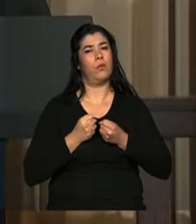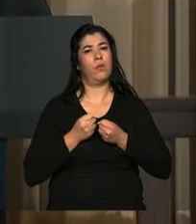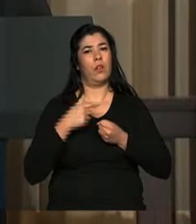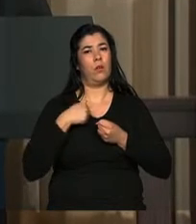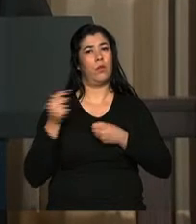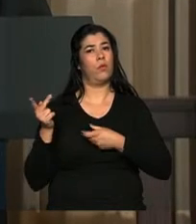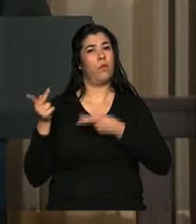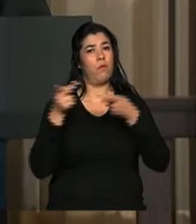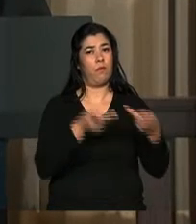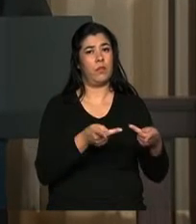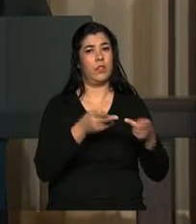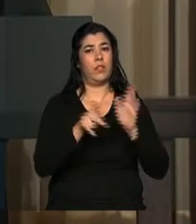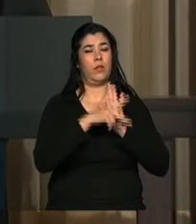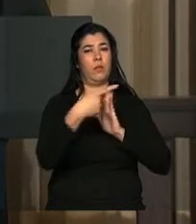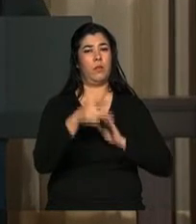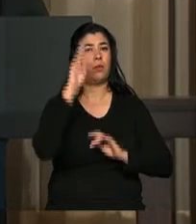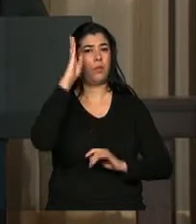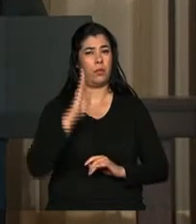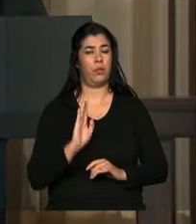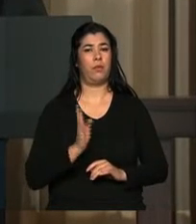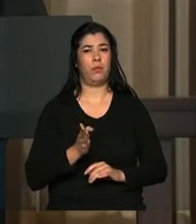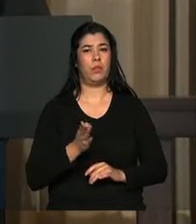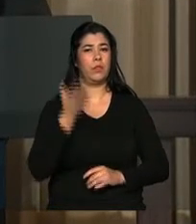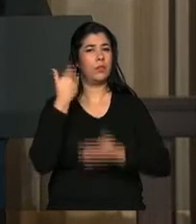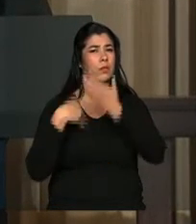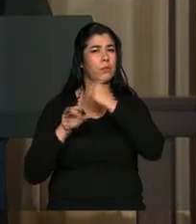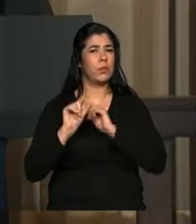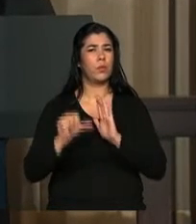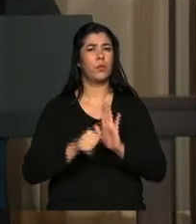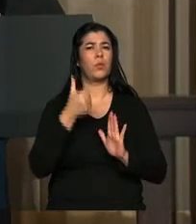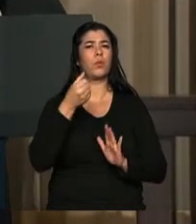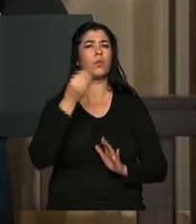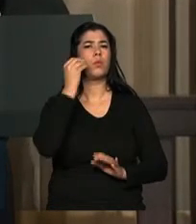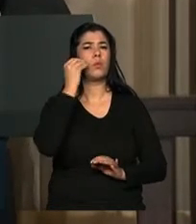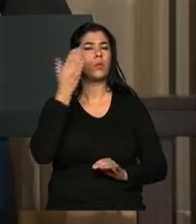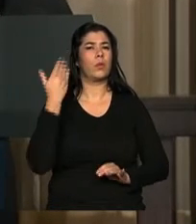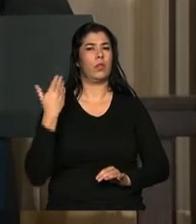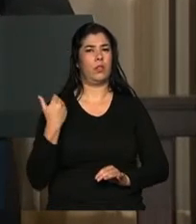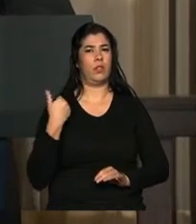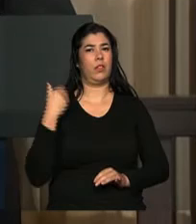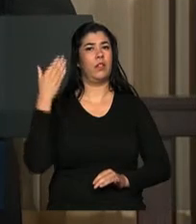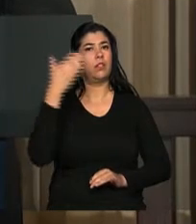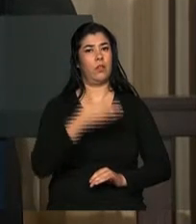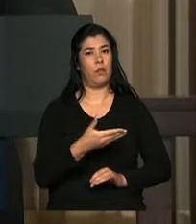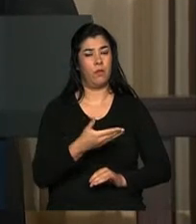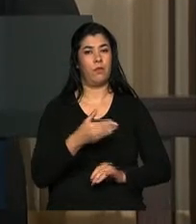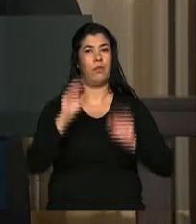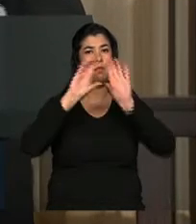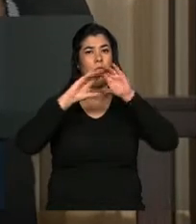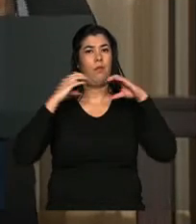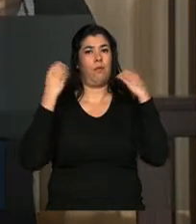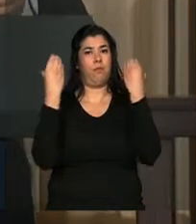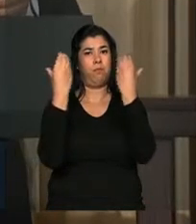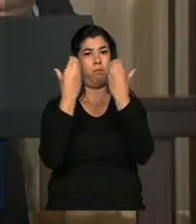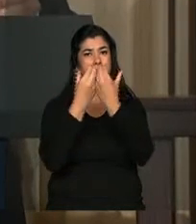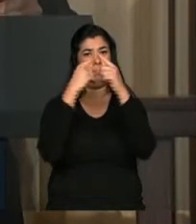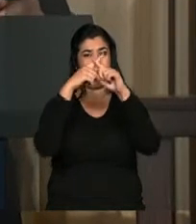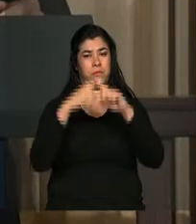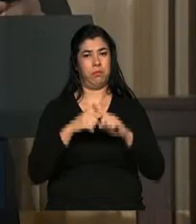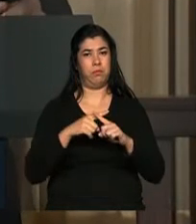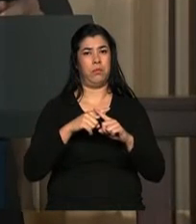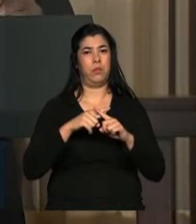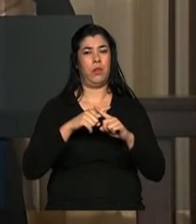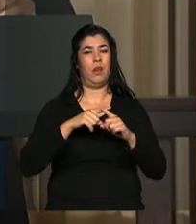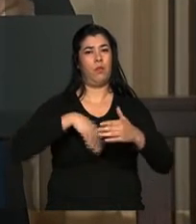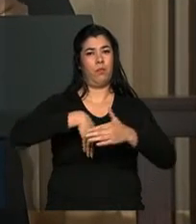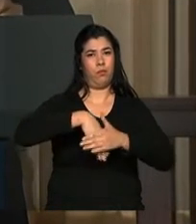Brasil. Uma vez, quando eu fui à Copa do Mundo, e ela nos